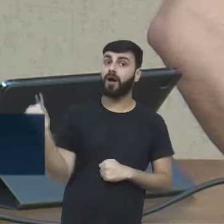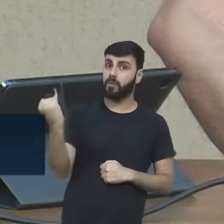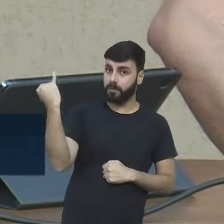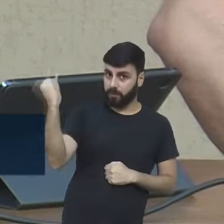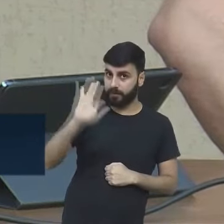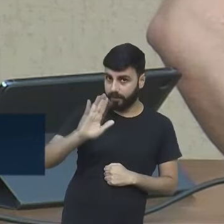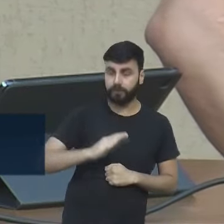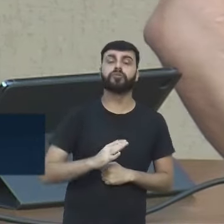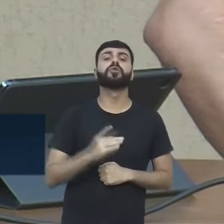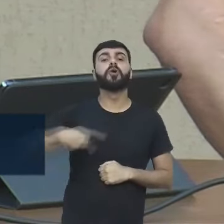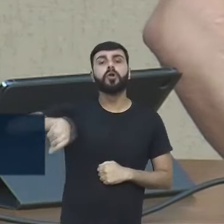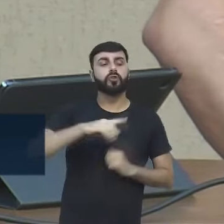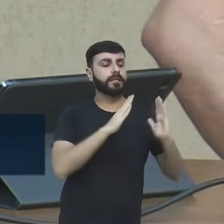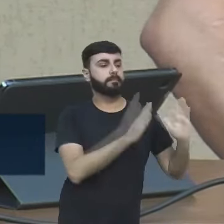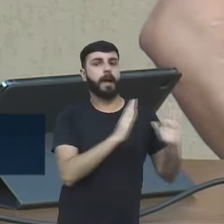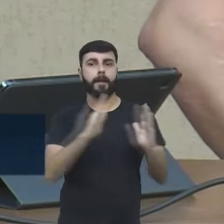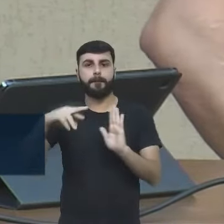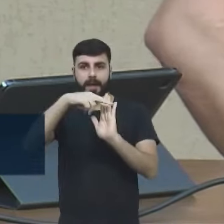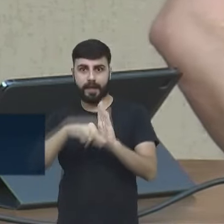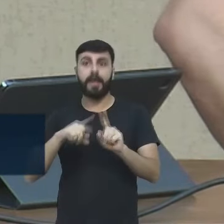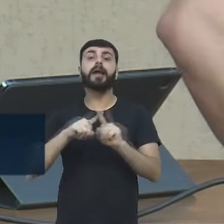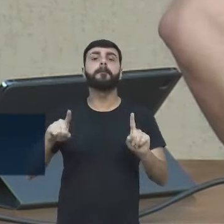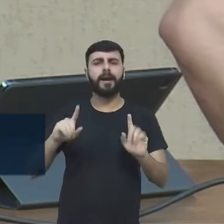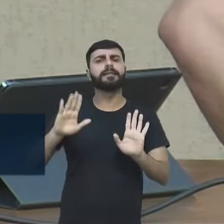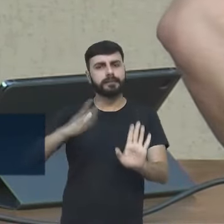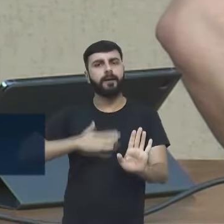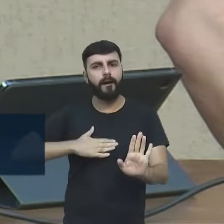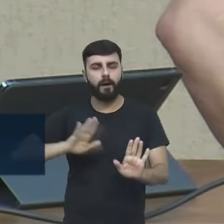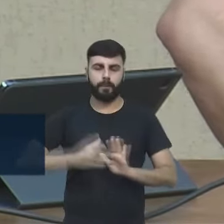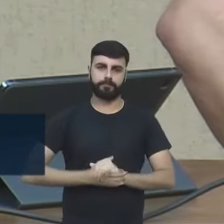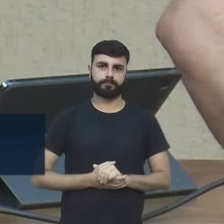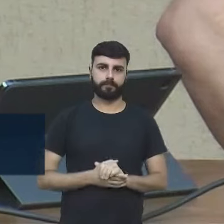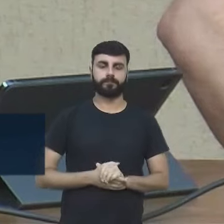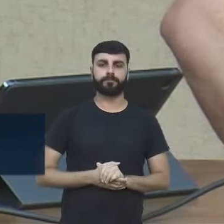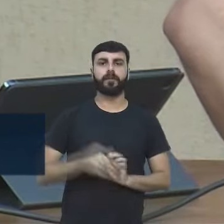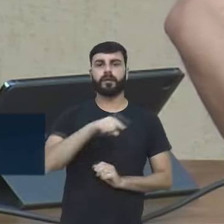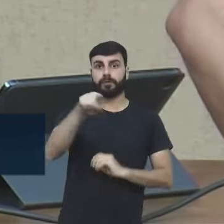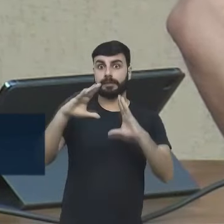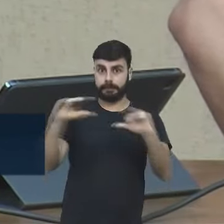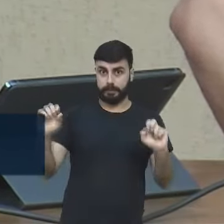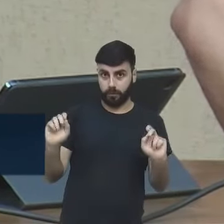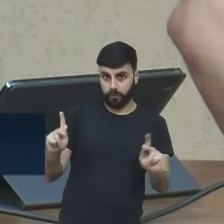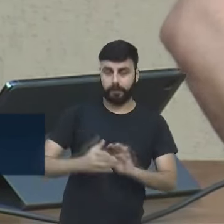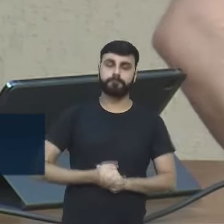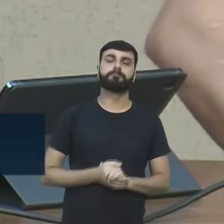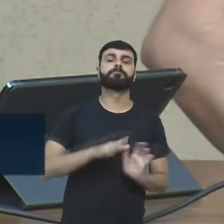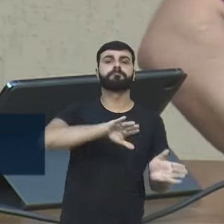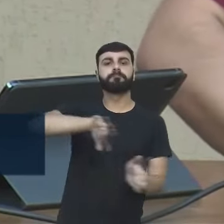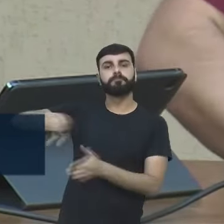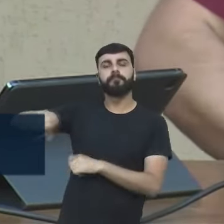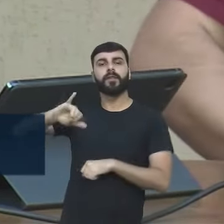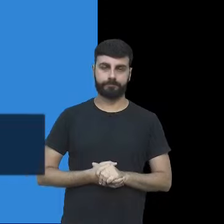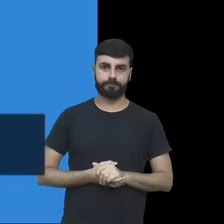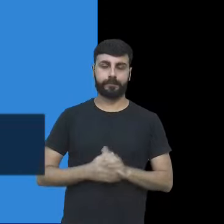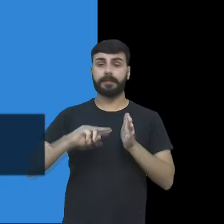Vereadores na reunião que discutiu a intervenção nos hospitais Daniel destacou as mudanças administrativas dos hospitais da